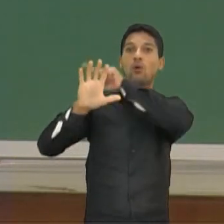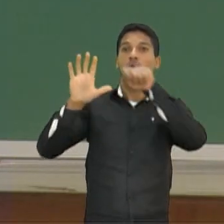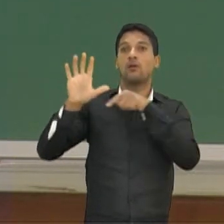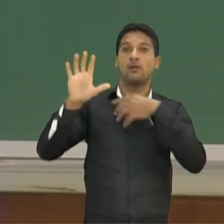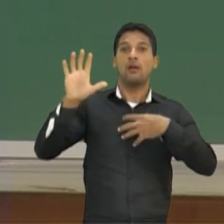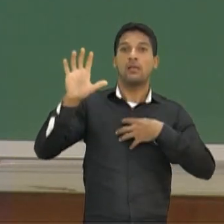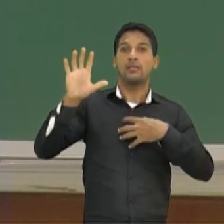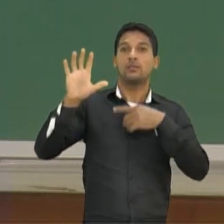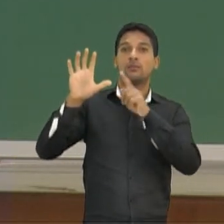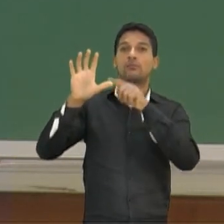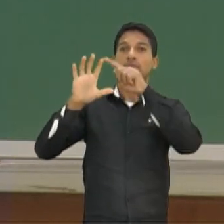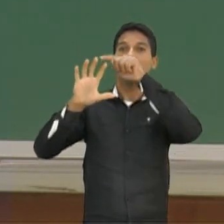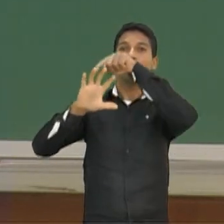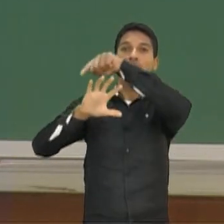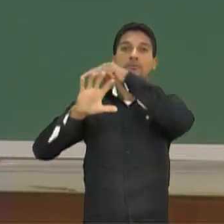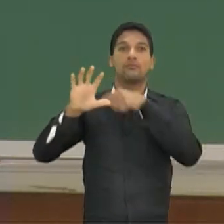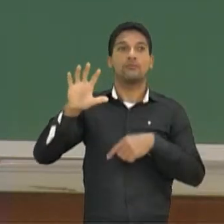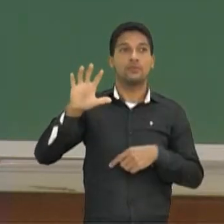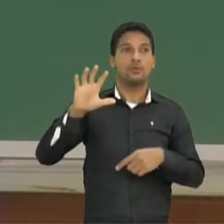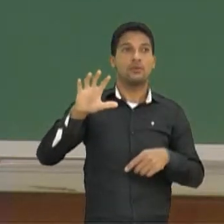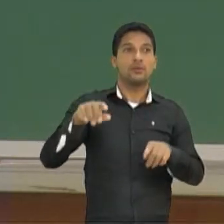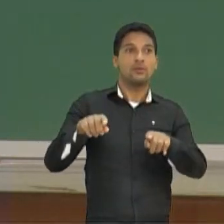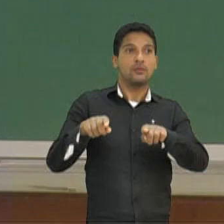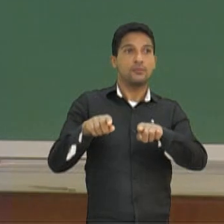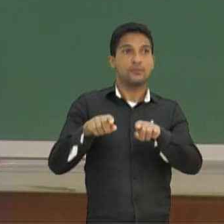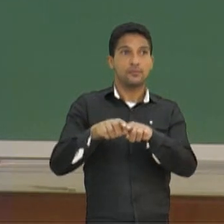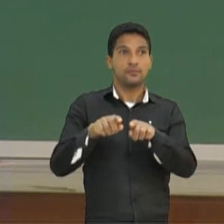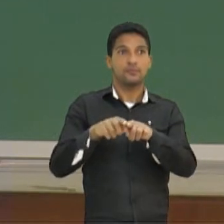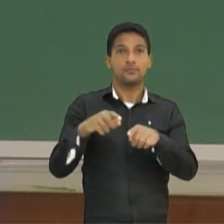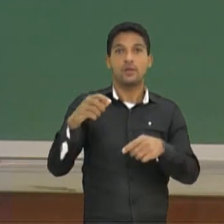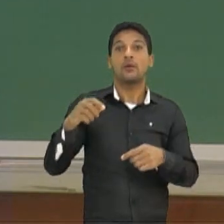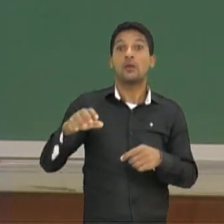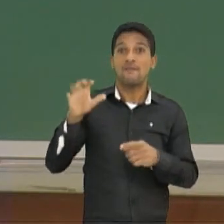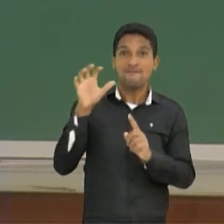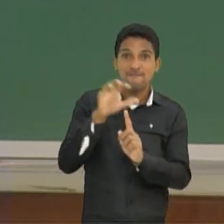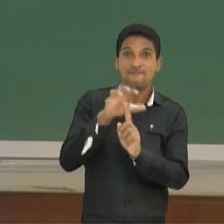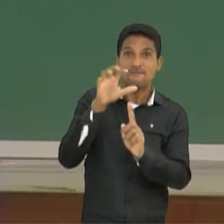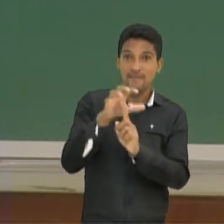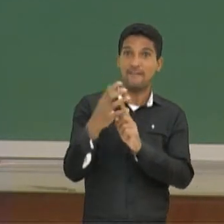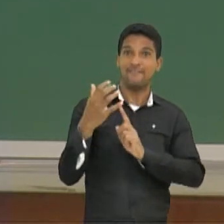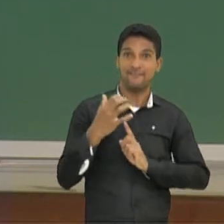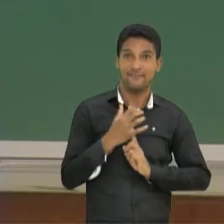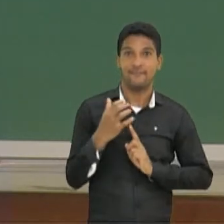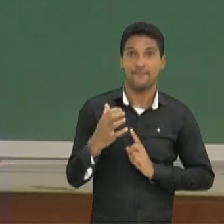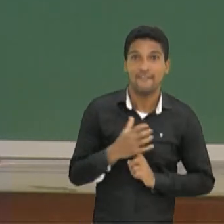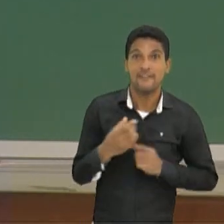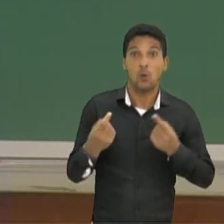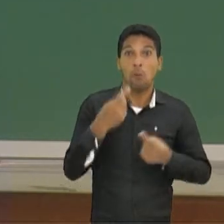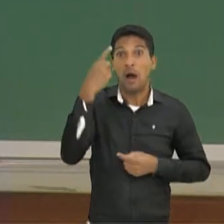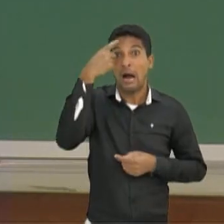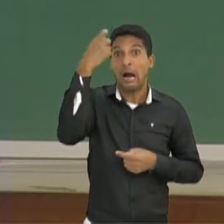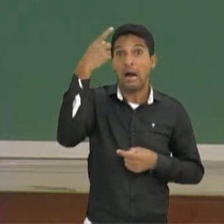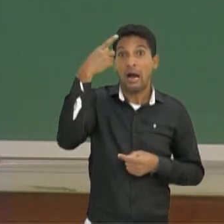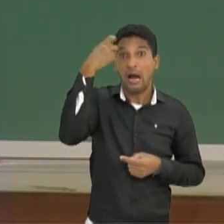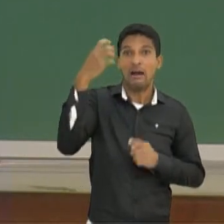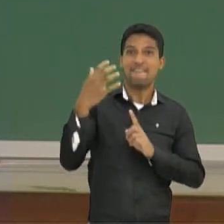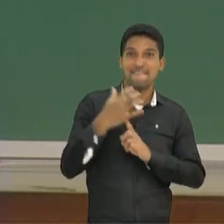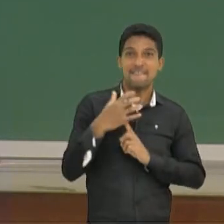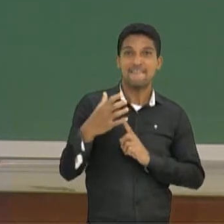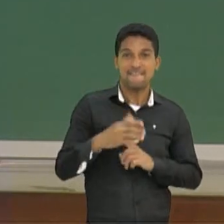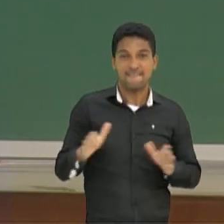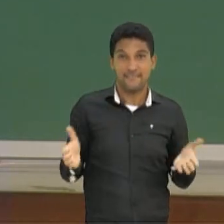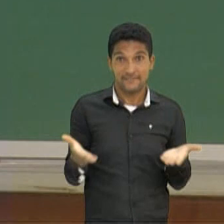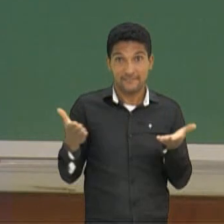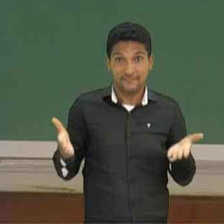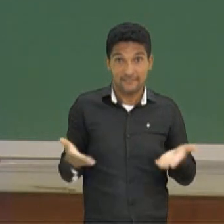são estimulados, corre o risco de se atrofiarem. Então, a ideia aqui é estímulo mesmo, né? Como a gente sabe, funciona. Se você acaba não